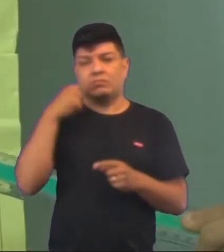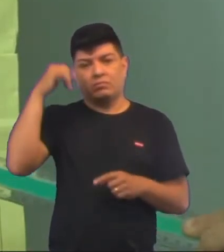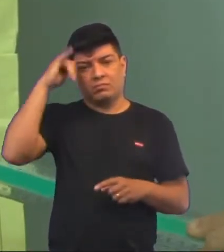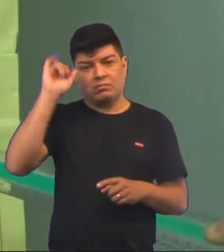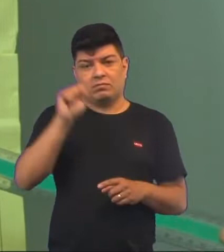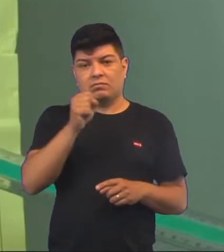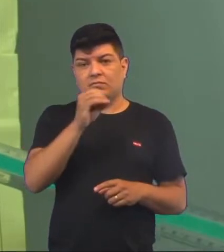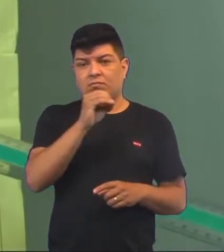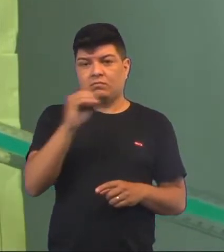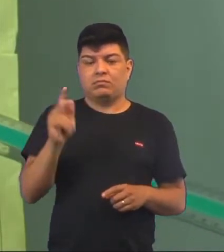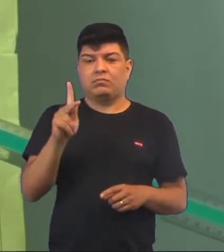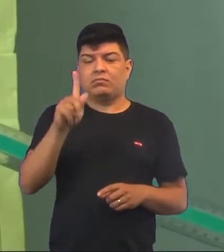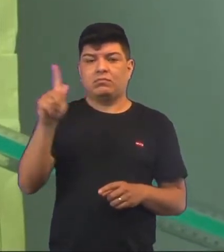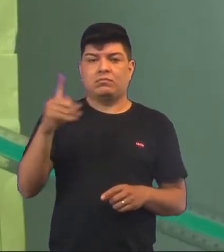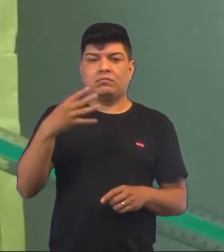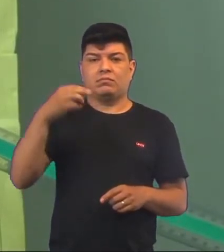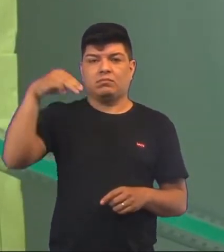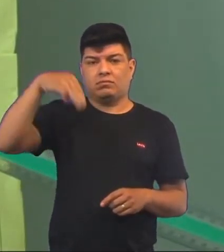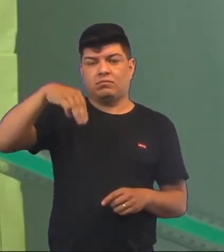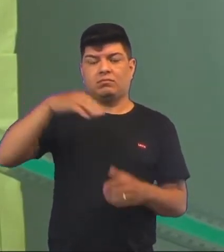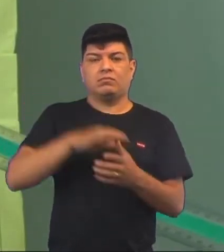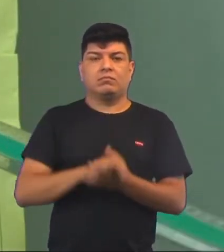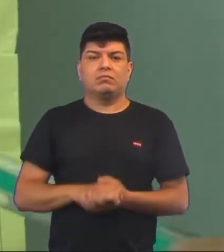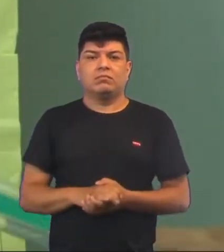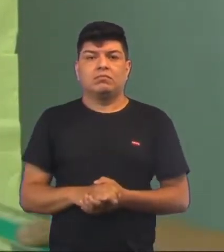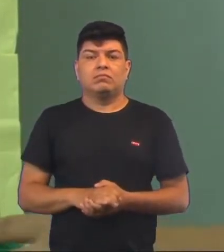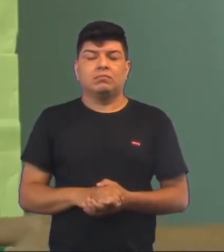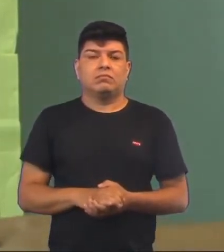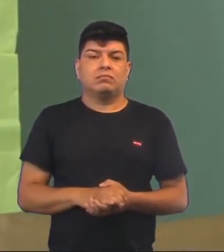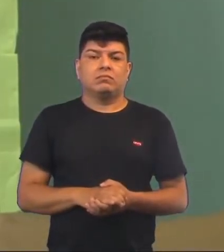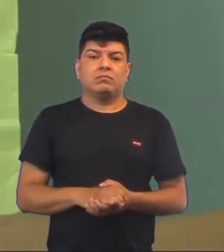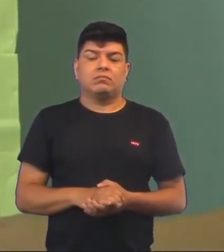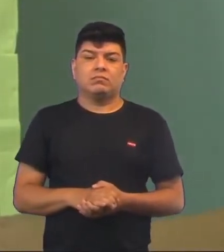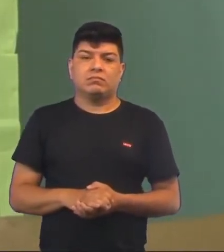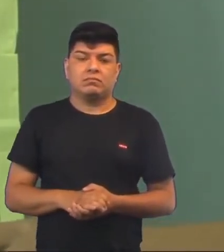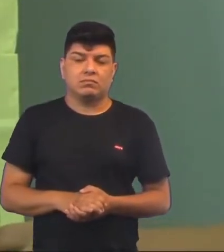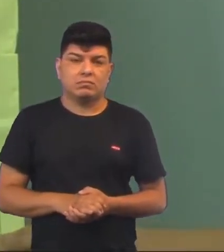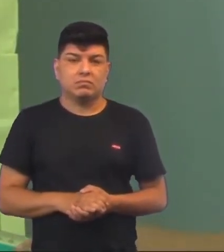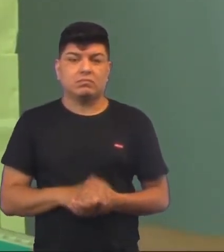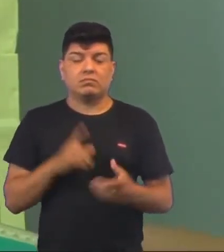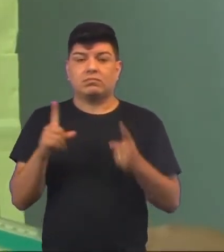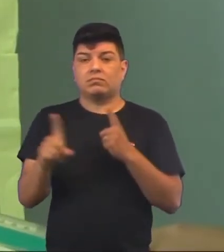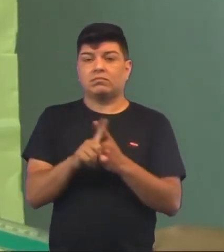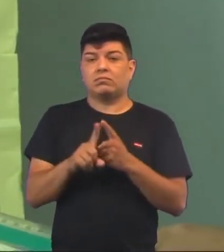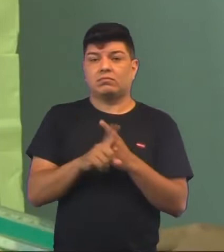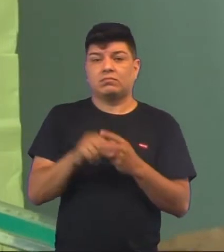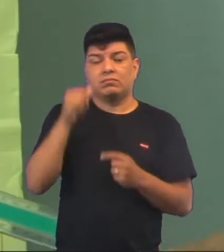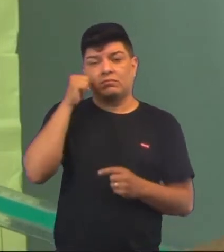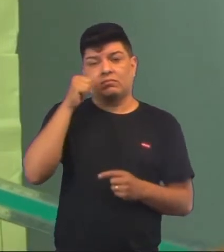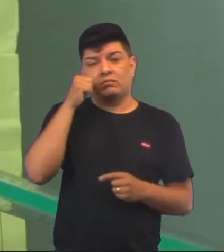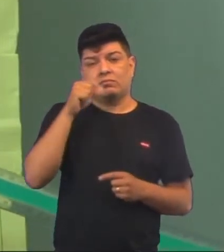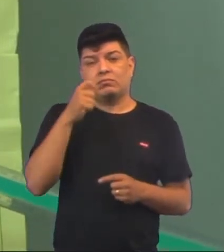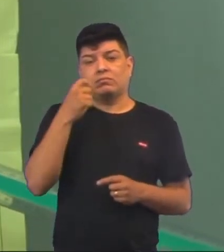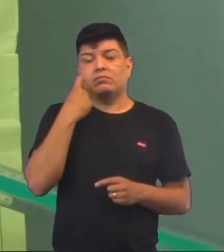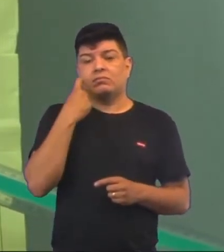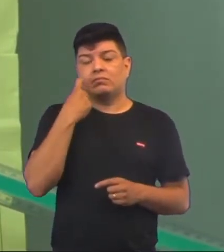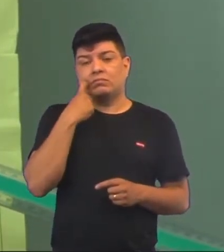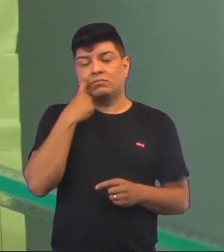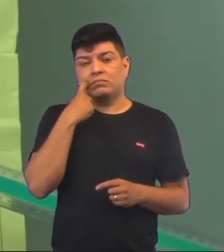peixe-boi de 800 quilos e 4 metros, que foi encontrada uma fêmea de